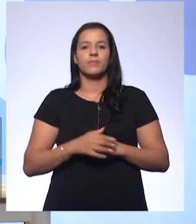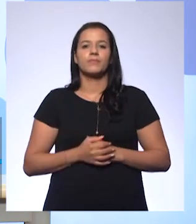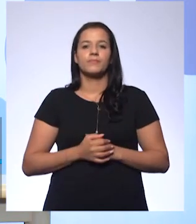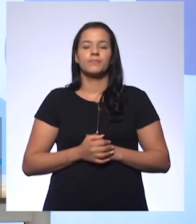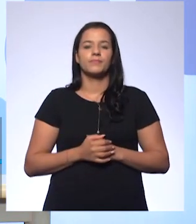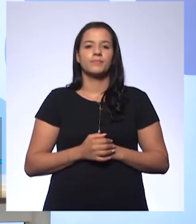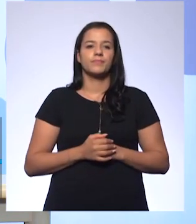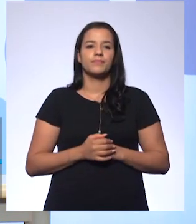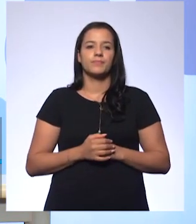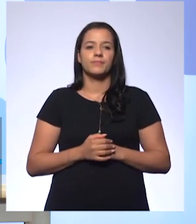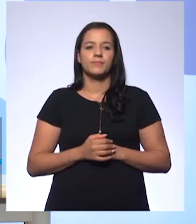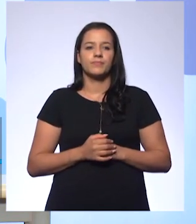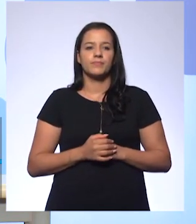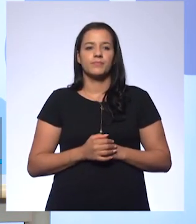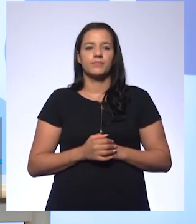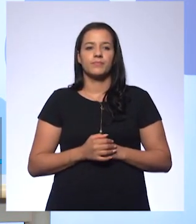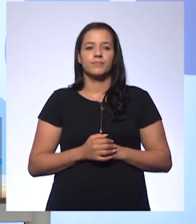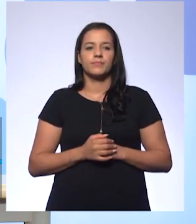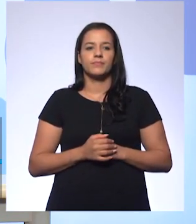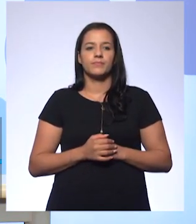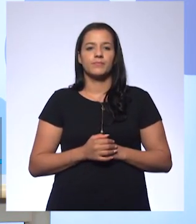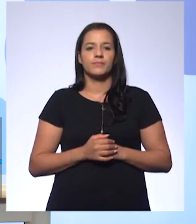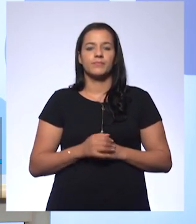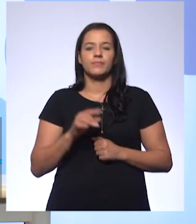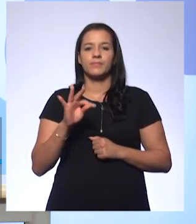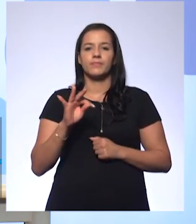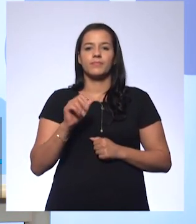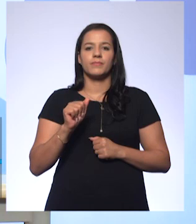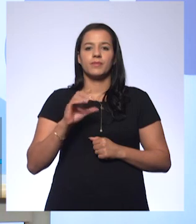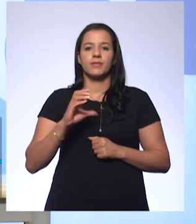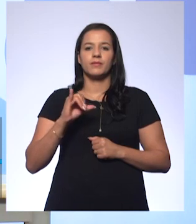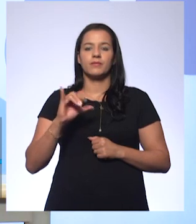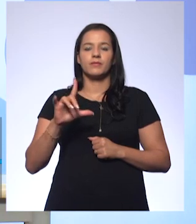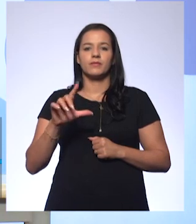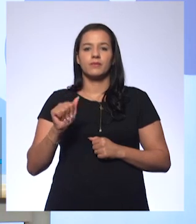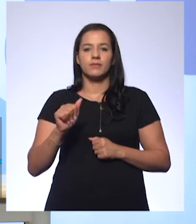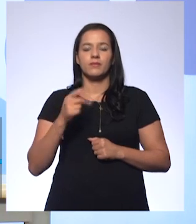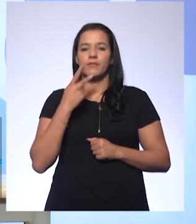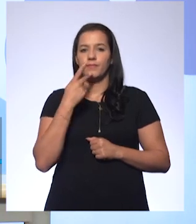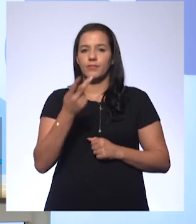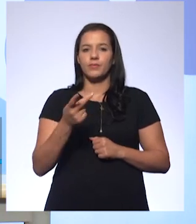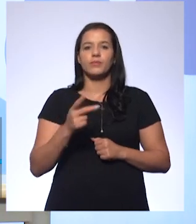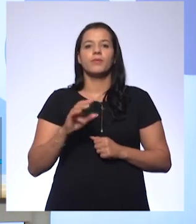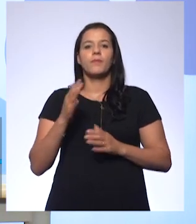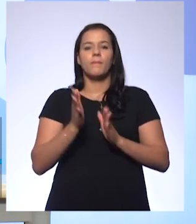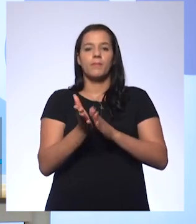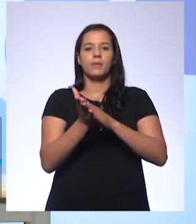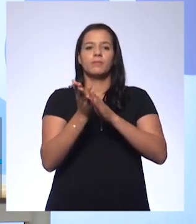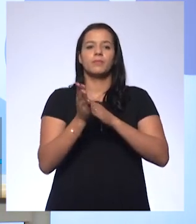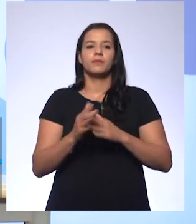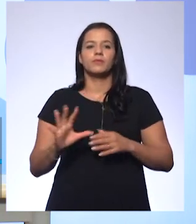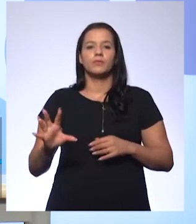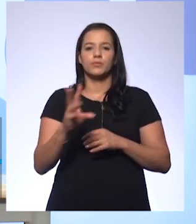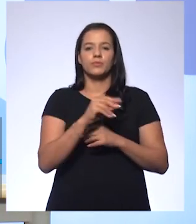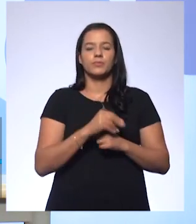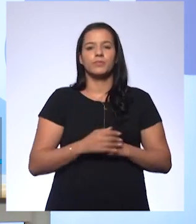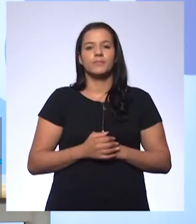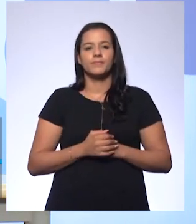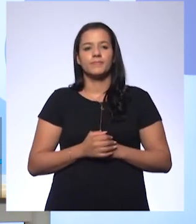Nossa. Eletroquímica, muito bem. Olha só, a aluna Rafaela realizou todas as